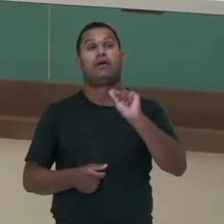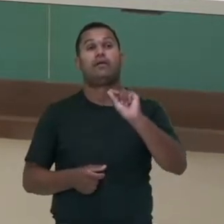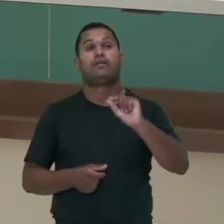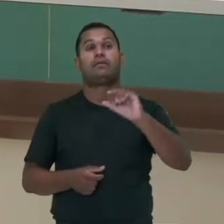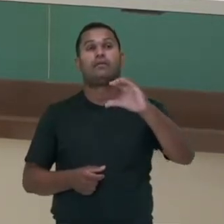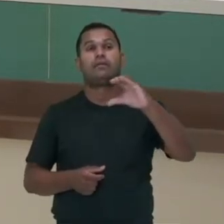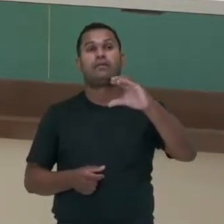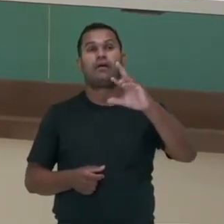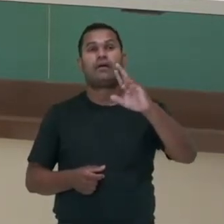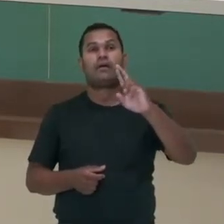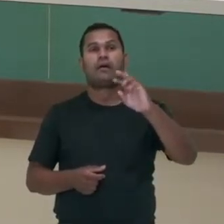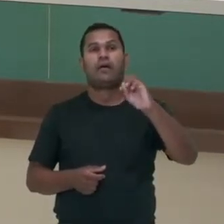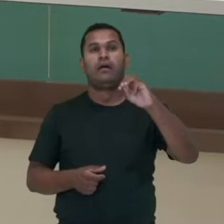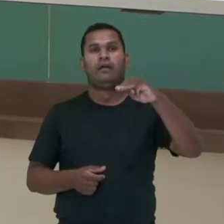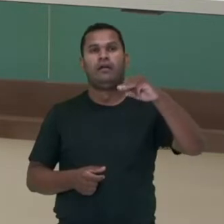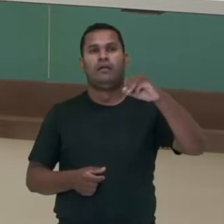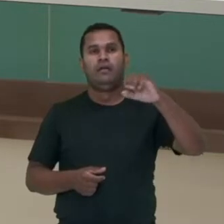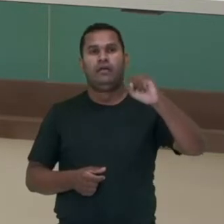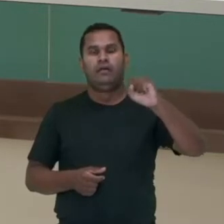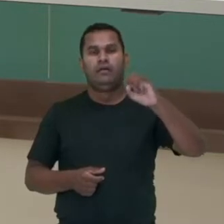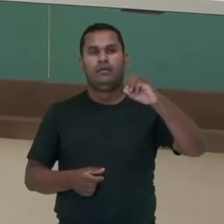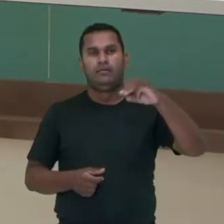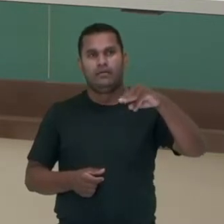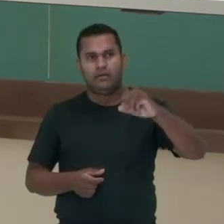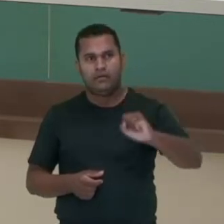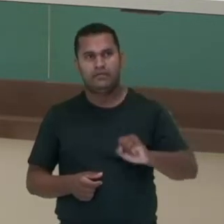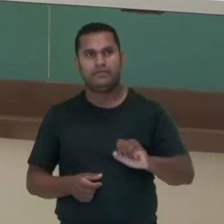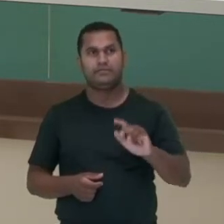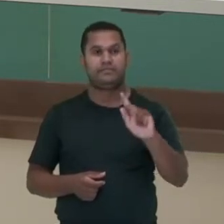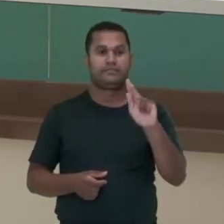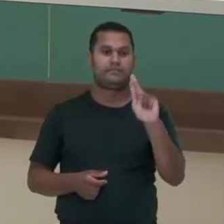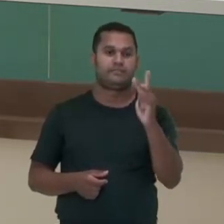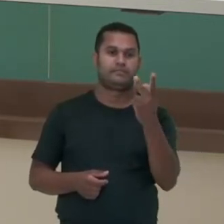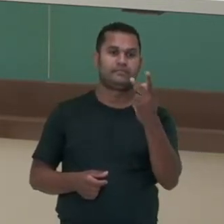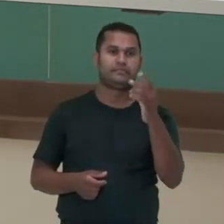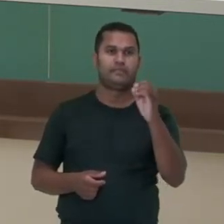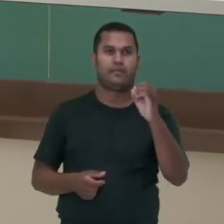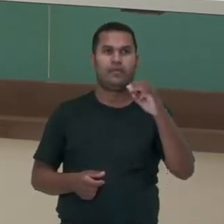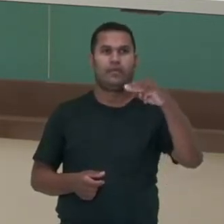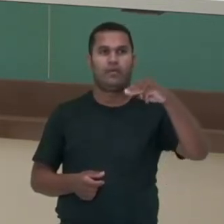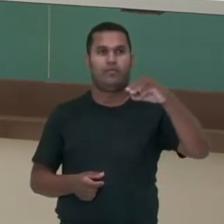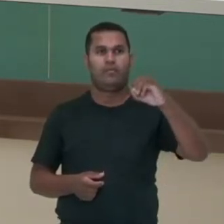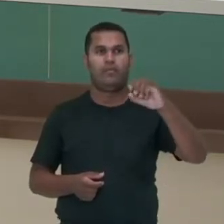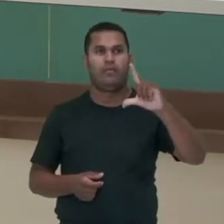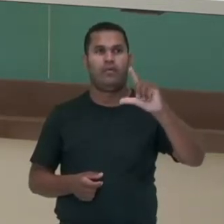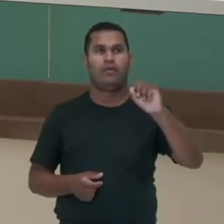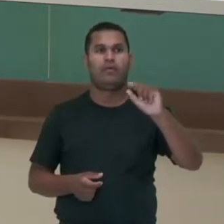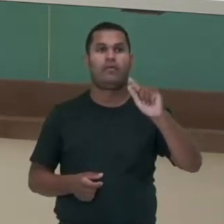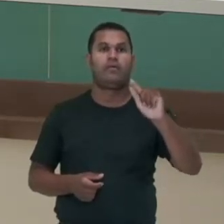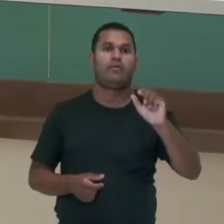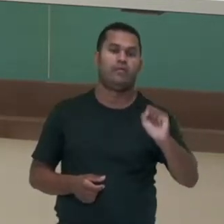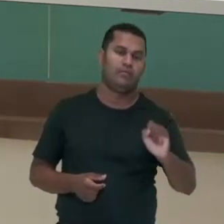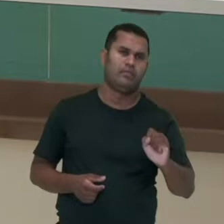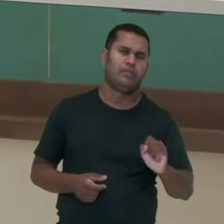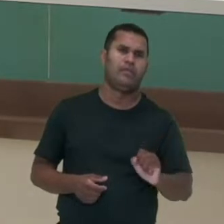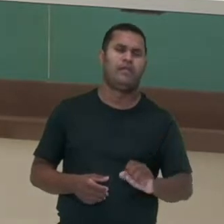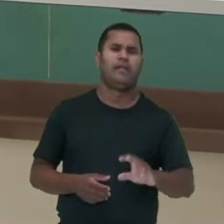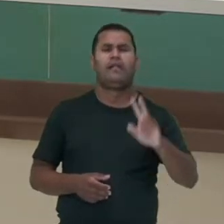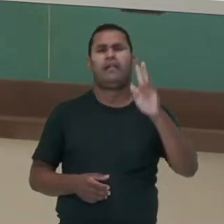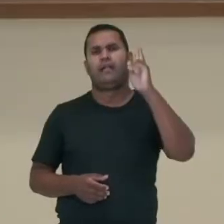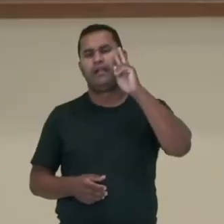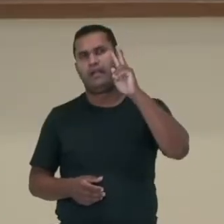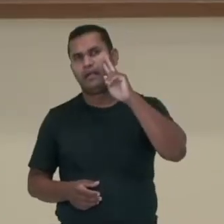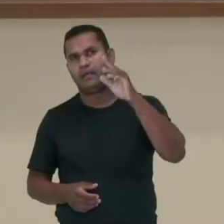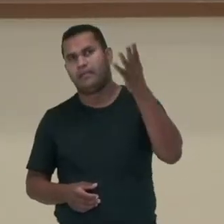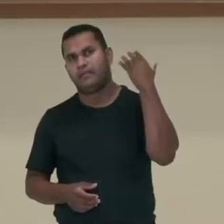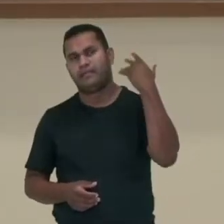interessante a gente lembrar o conceito de cromossomos homólogos, tá? Lembrando que no ser humano existem 46